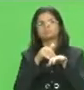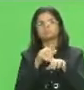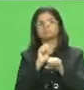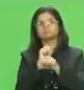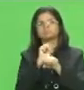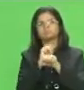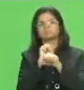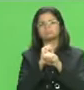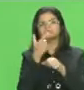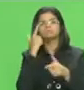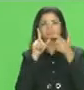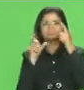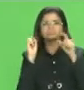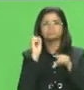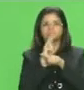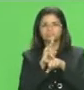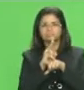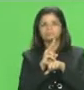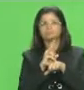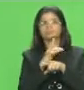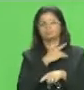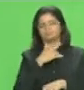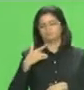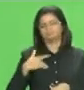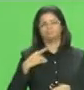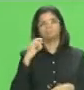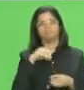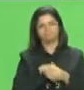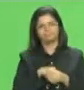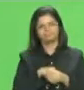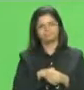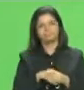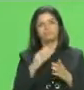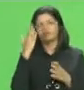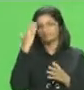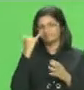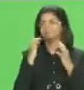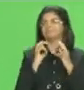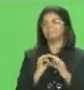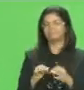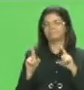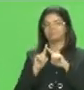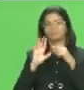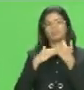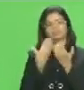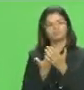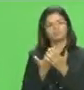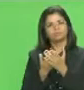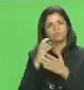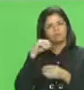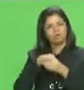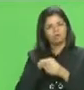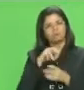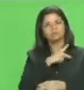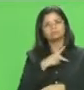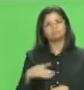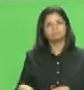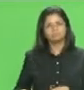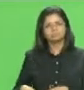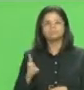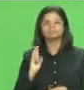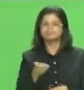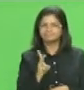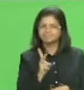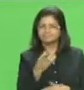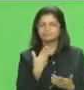buscar uma vaga na nossa rede pública de saúde. Eu sei perfeitamente o que é estudar em escola pública, porque durante toda a minha vida eu